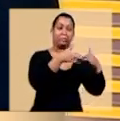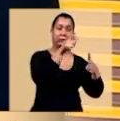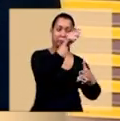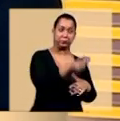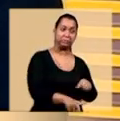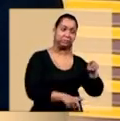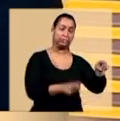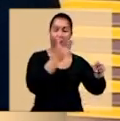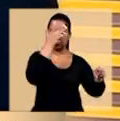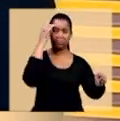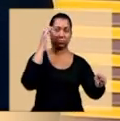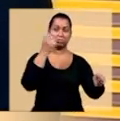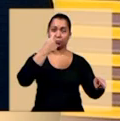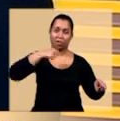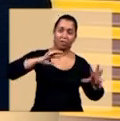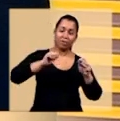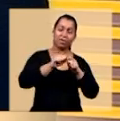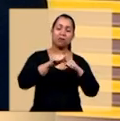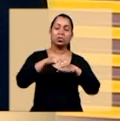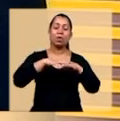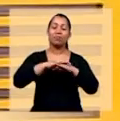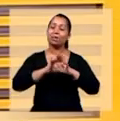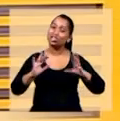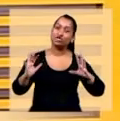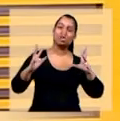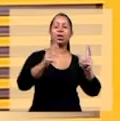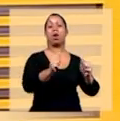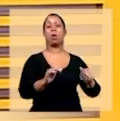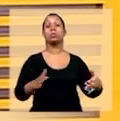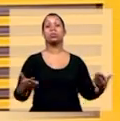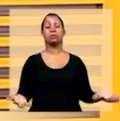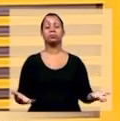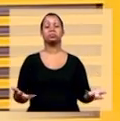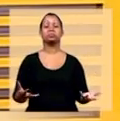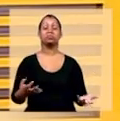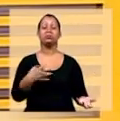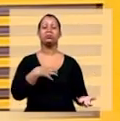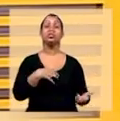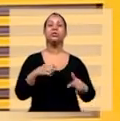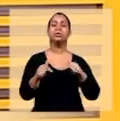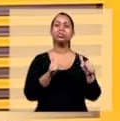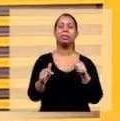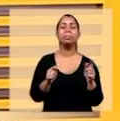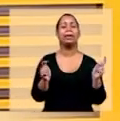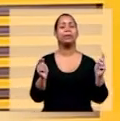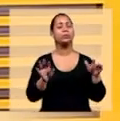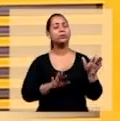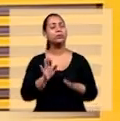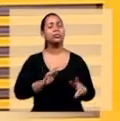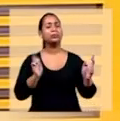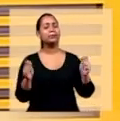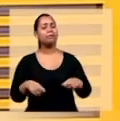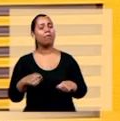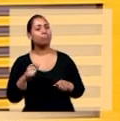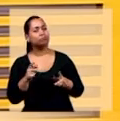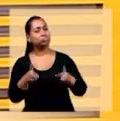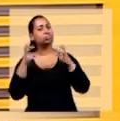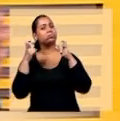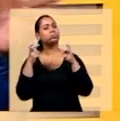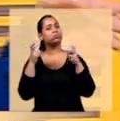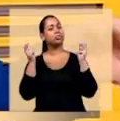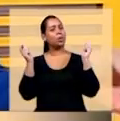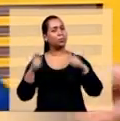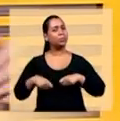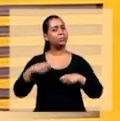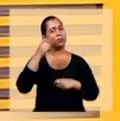alguém. Entendi. Falando de forma geral, é muito interessante também. Nesse tipo de trabalho, às vezes... dá para detectar um